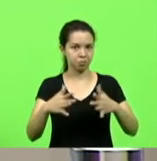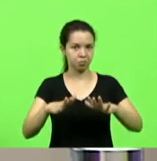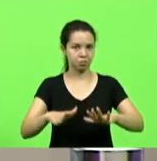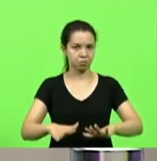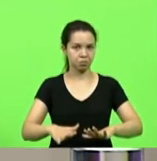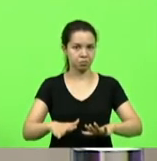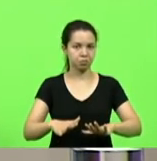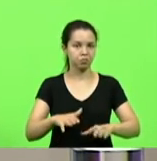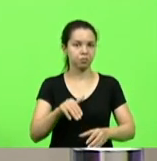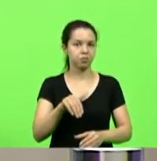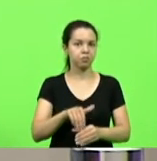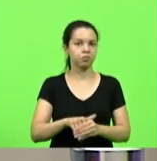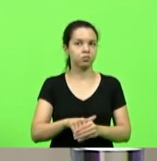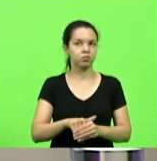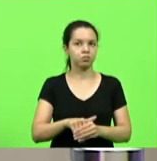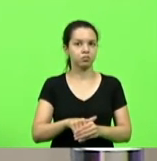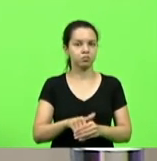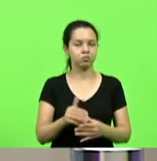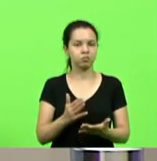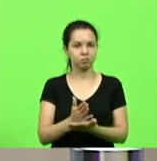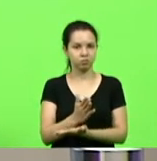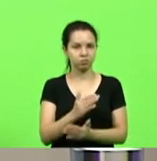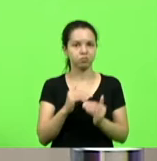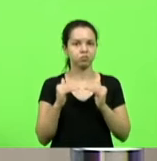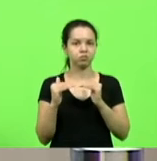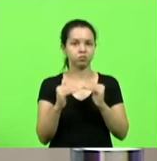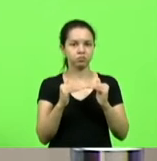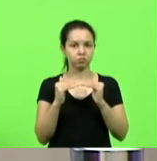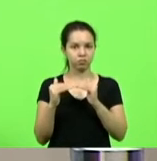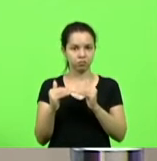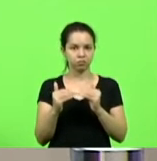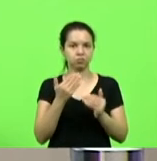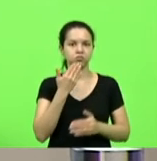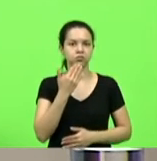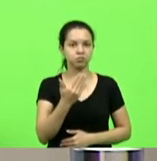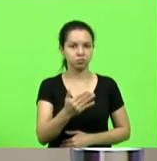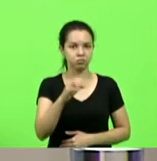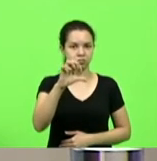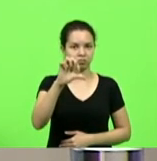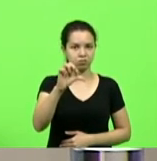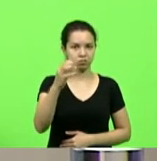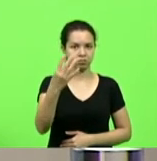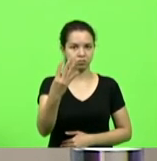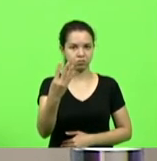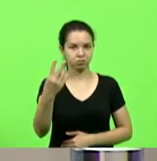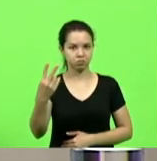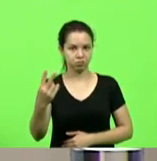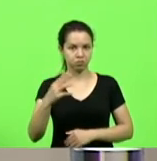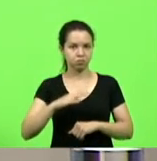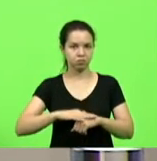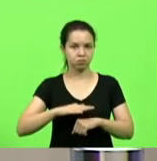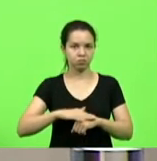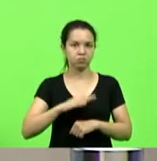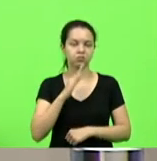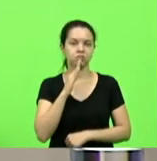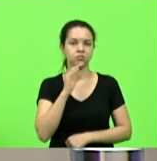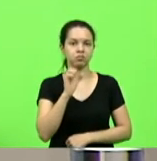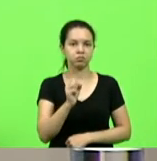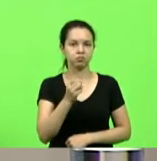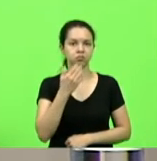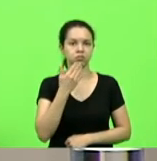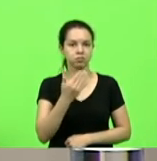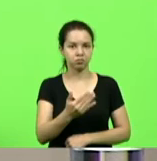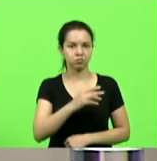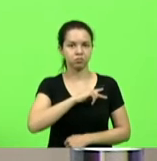aprovam, permaneçam como se encontram. Aprovado por unanimidade. Requerimento 942, autor deputado Bruno Souza, solicitando ao